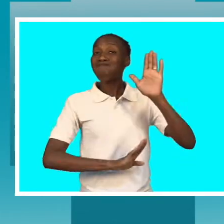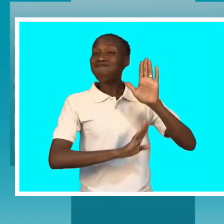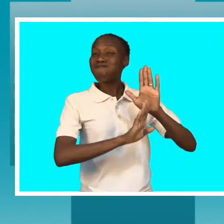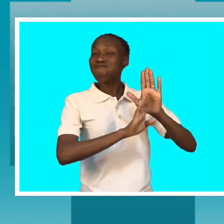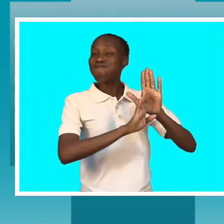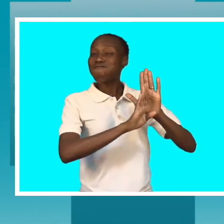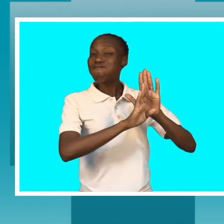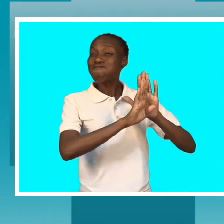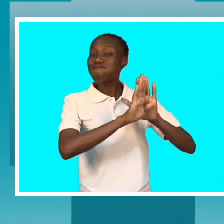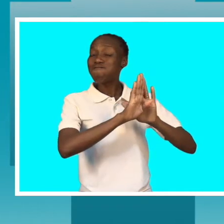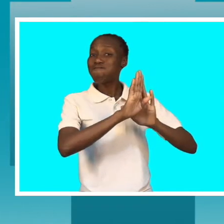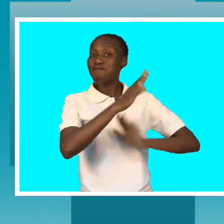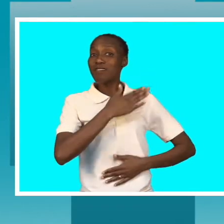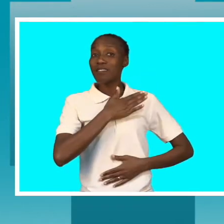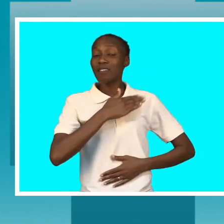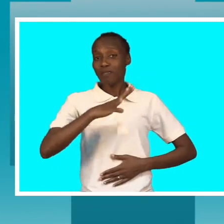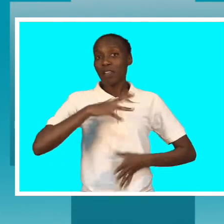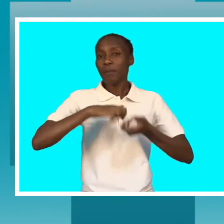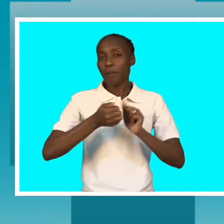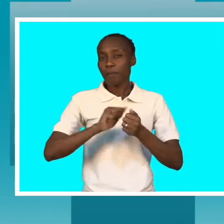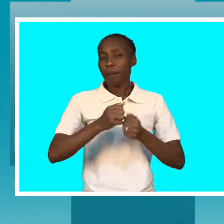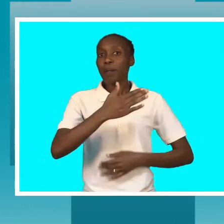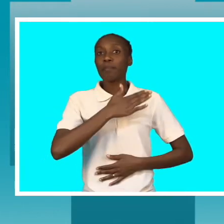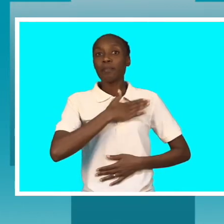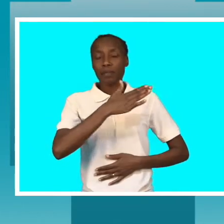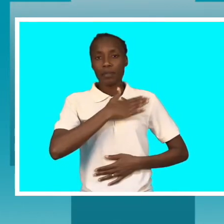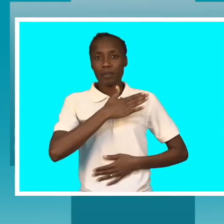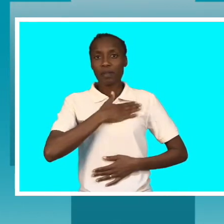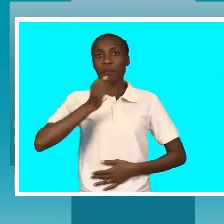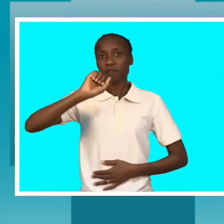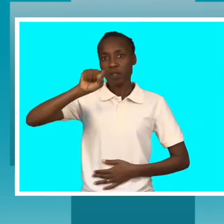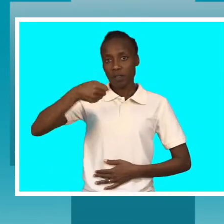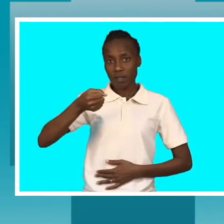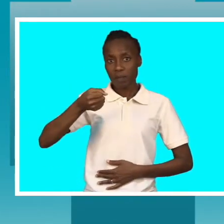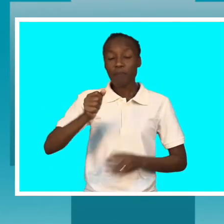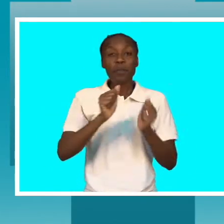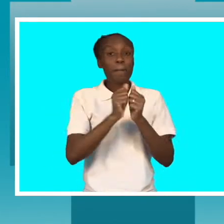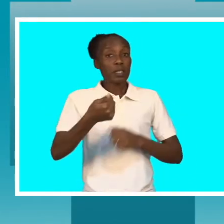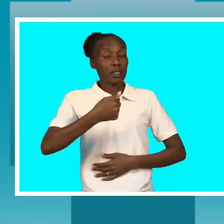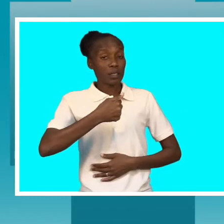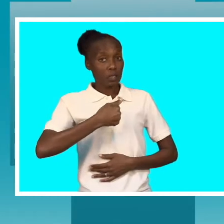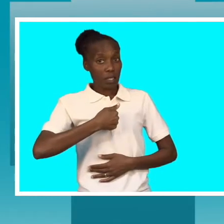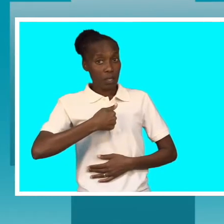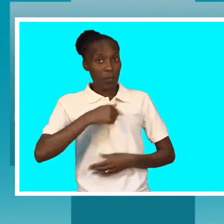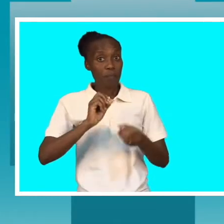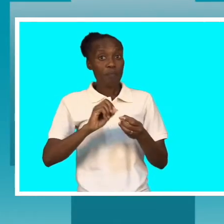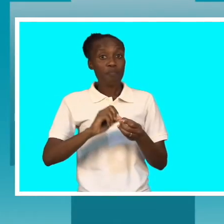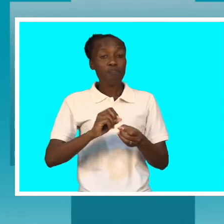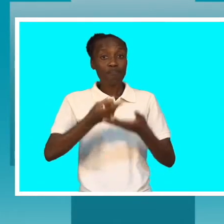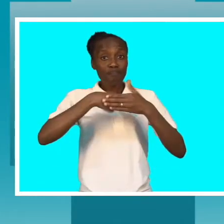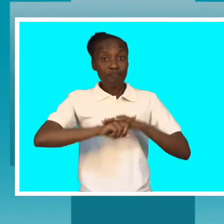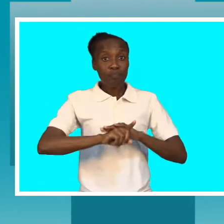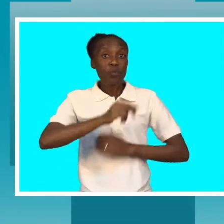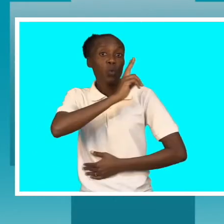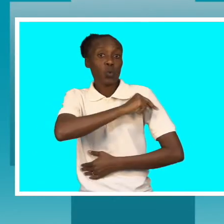Eu não sabia nada. Só eu para a tensão já baixou, baixou, baixou mesmo. Eu de